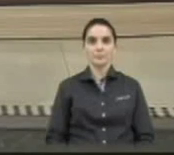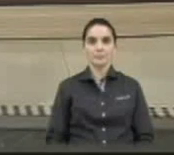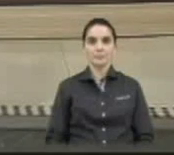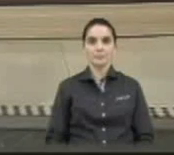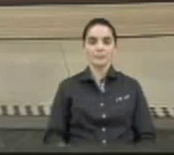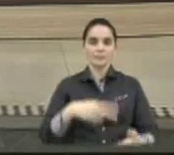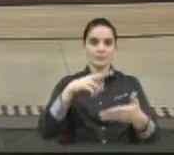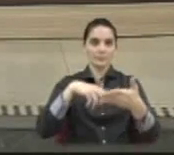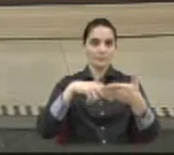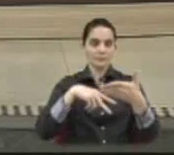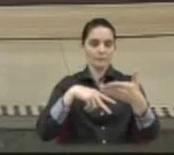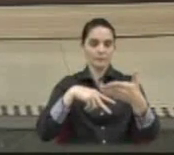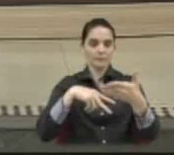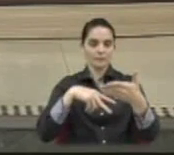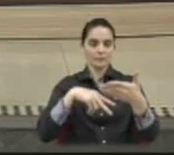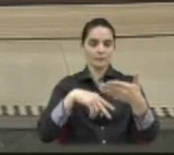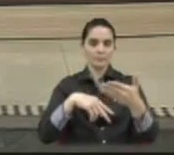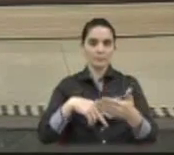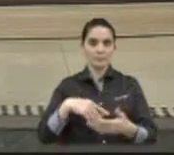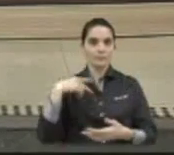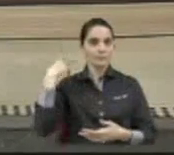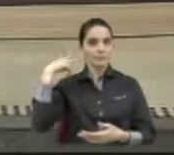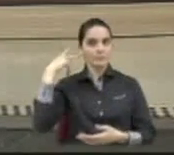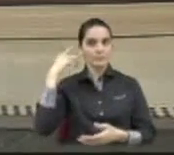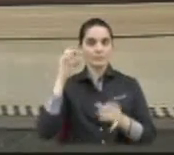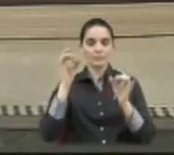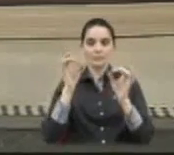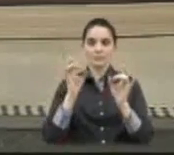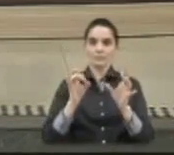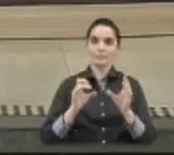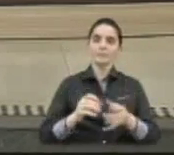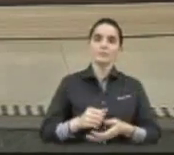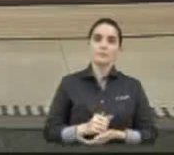vai à leitura do parecer do vereador relator especial.